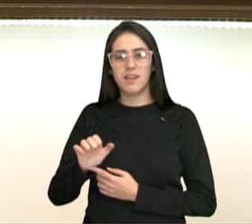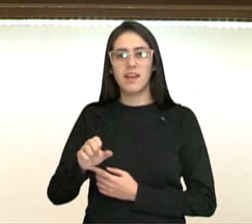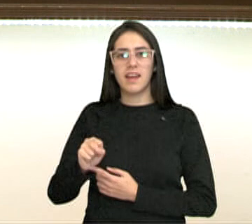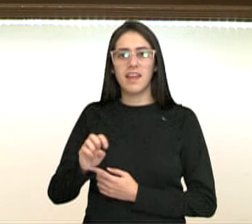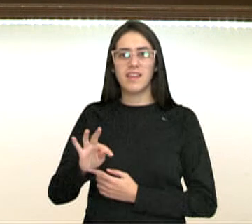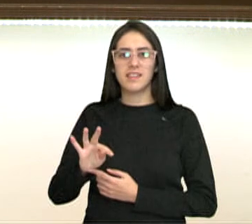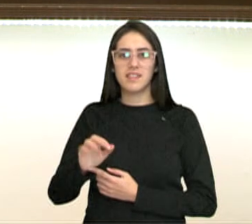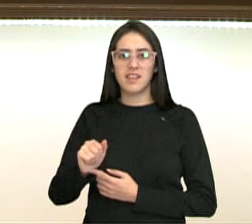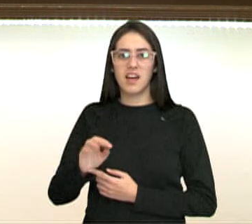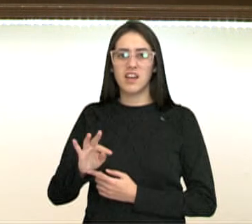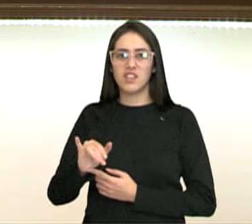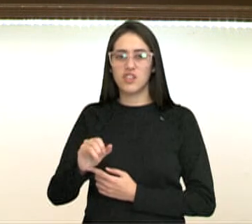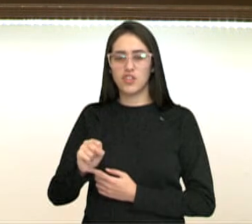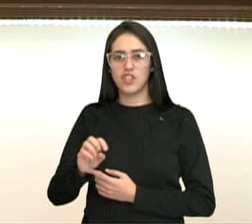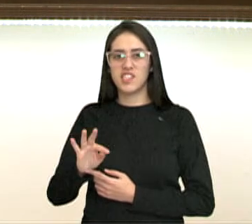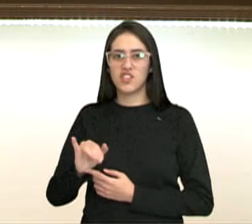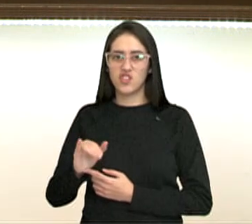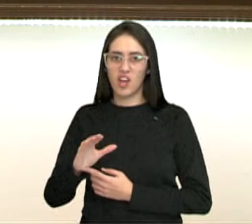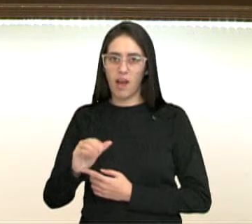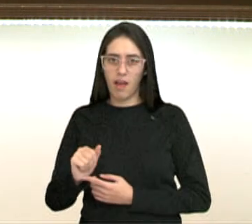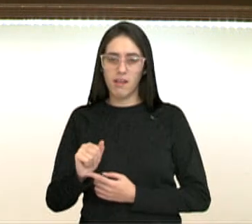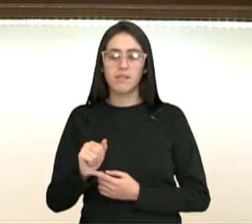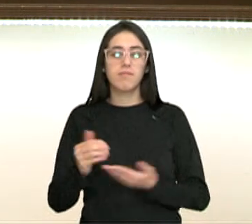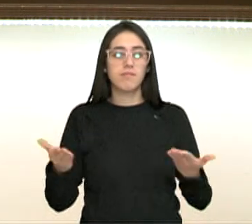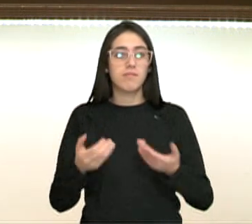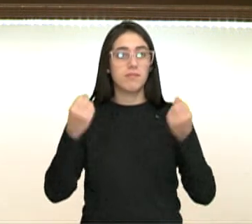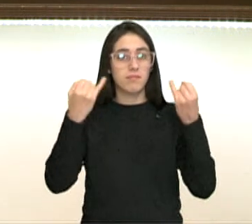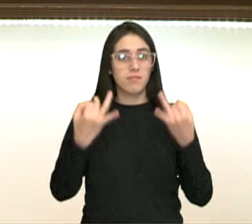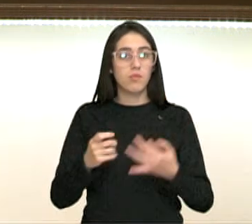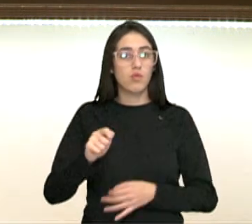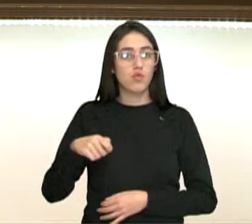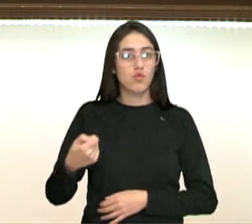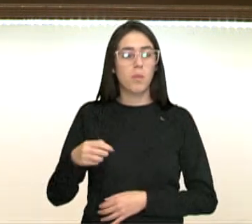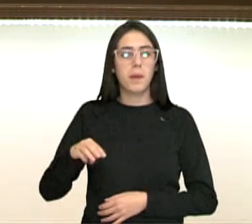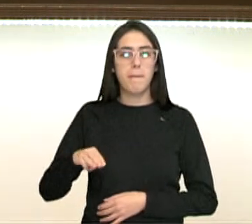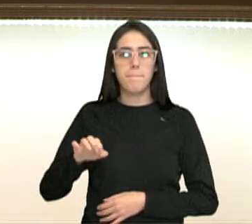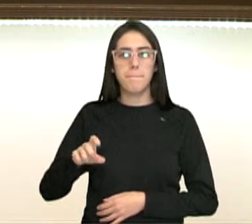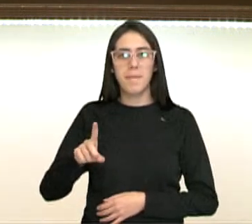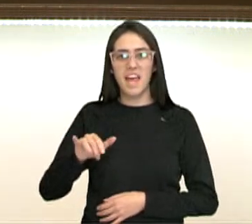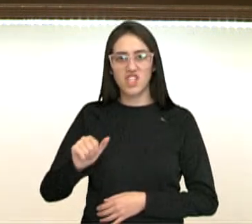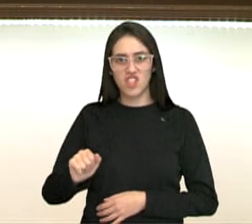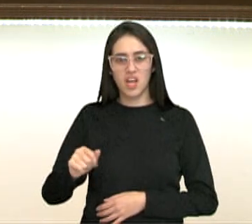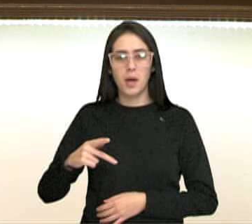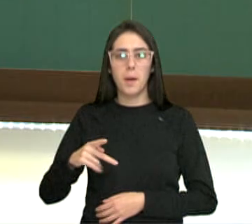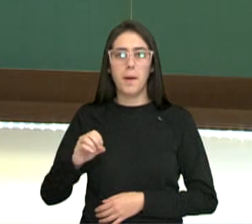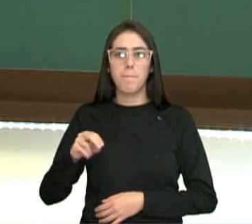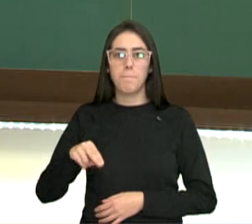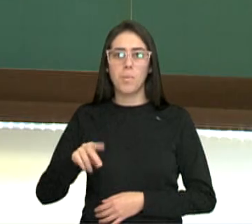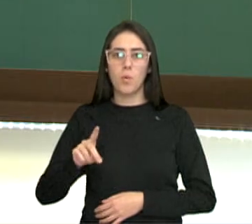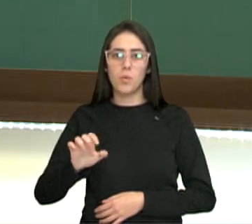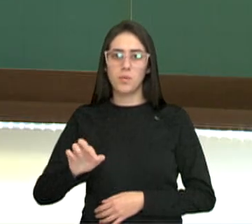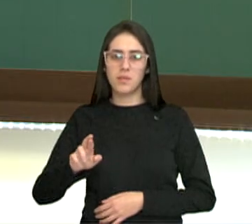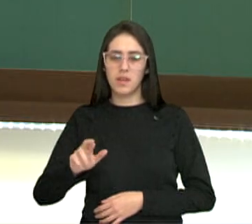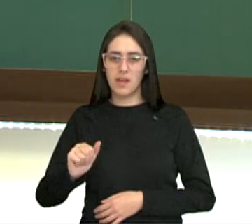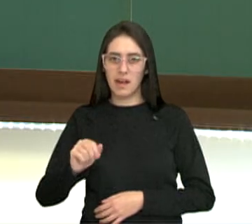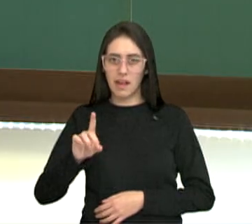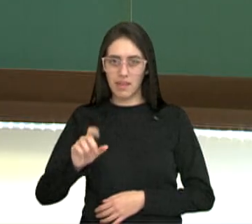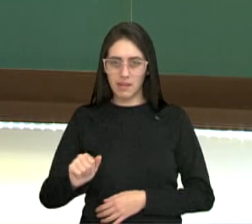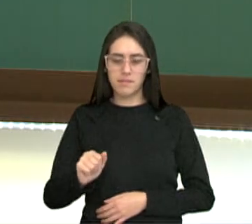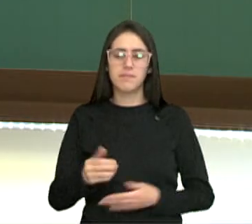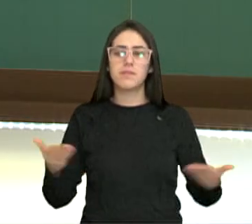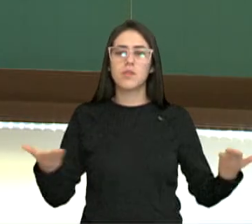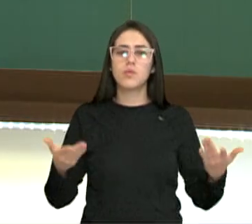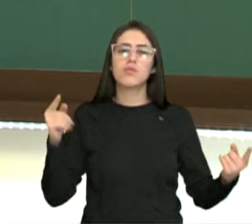falar especialmente sobre a média ponderada. O objetivo da aula de hoje